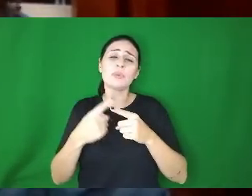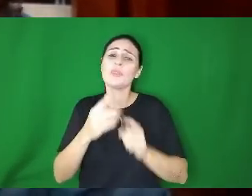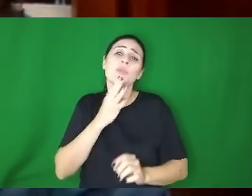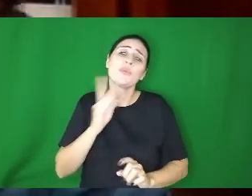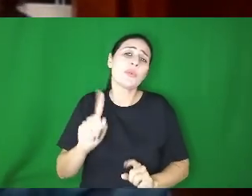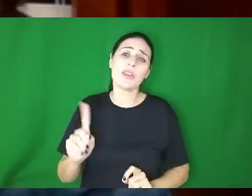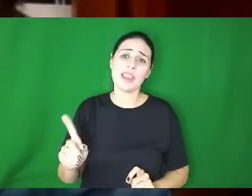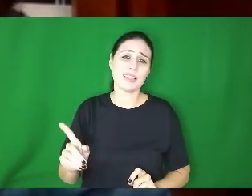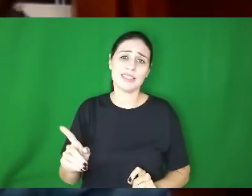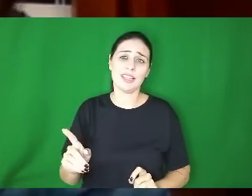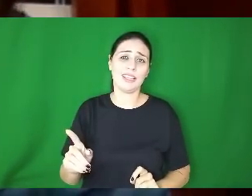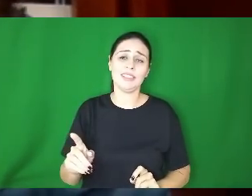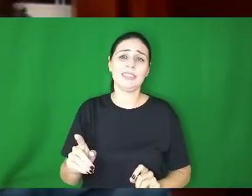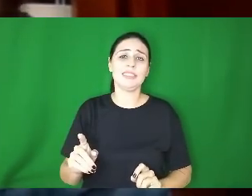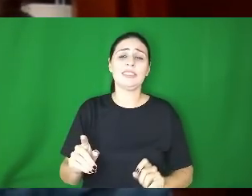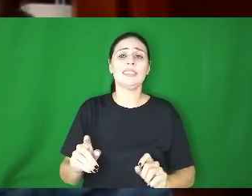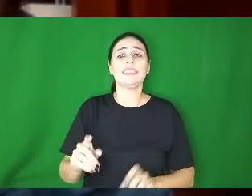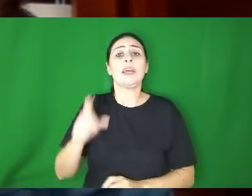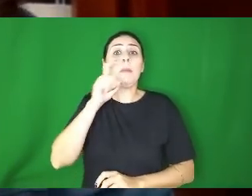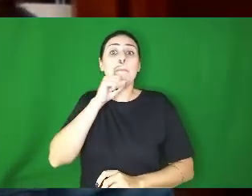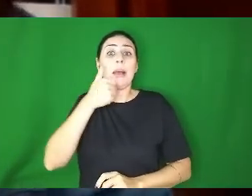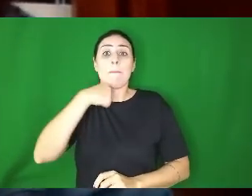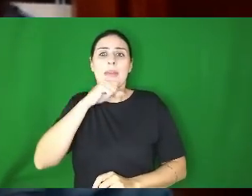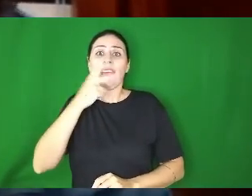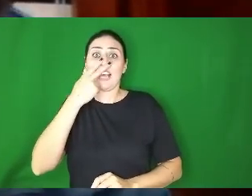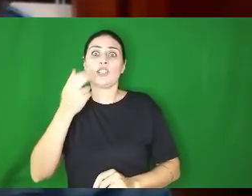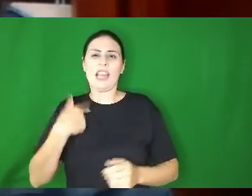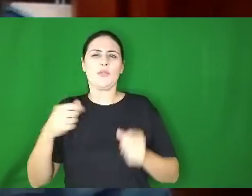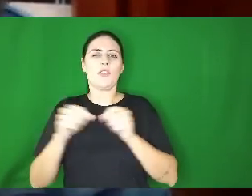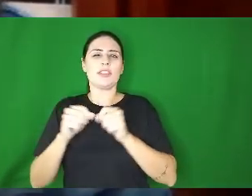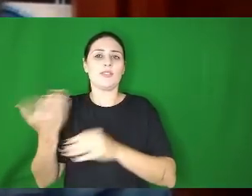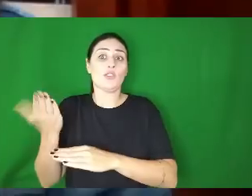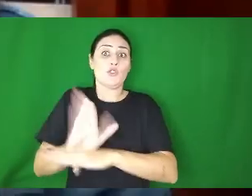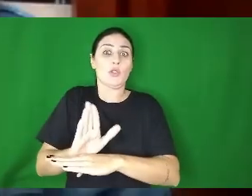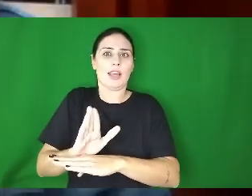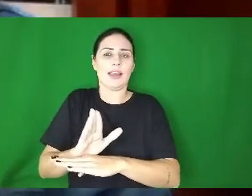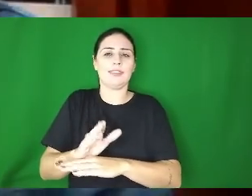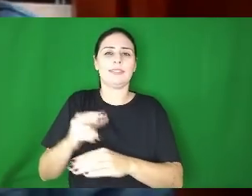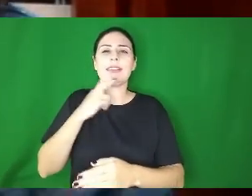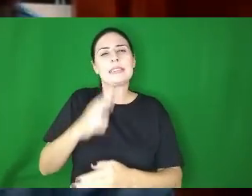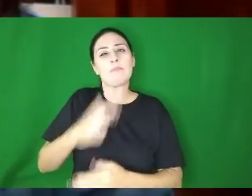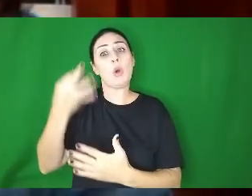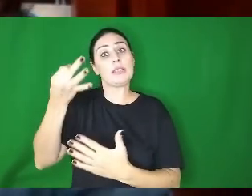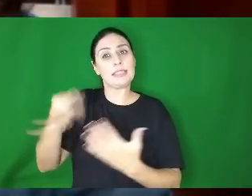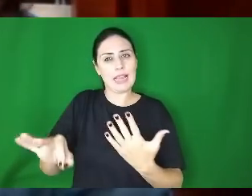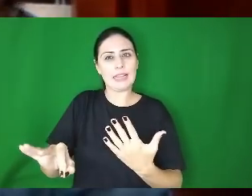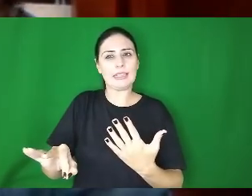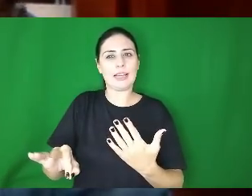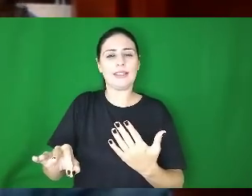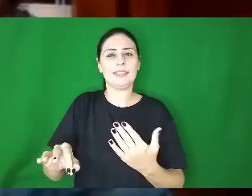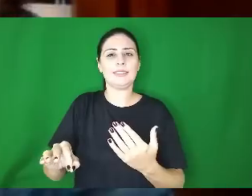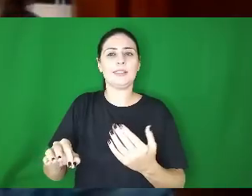pode fazer as avaliações somente dessas aprendizagens, que você